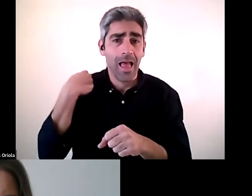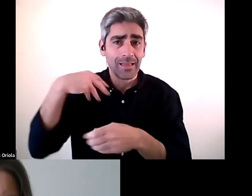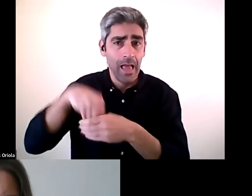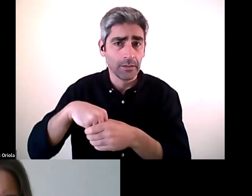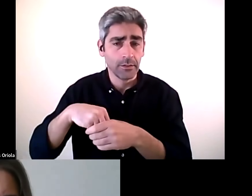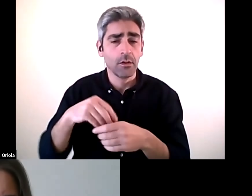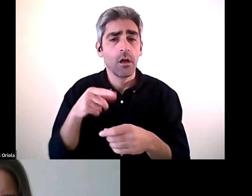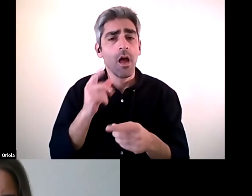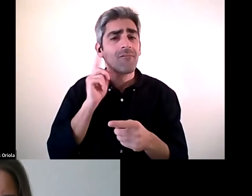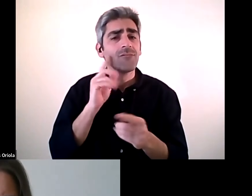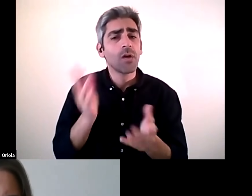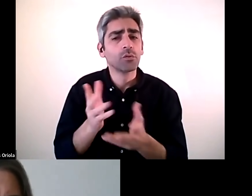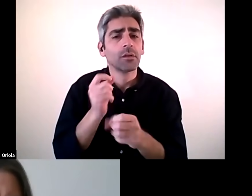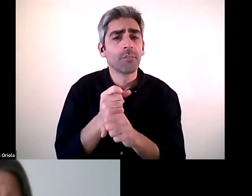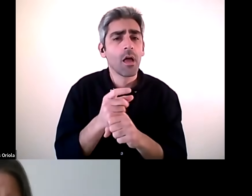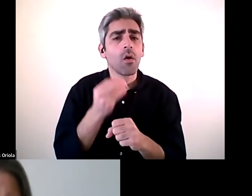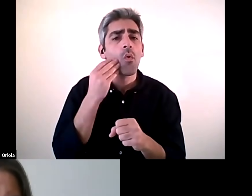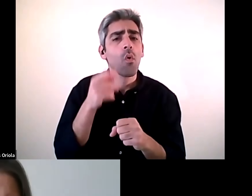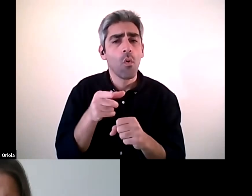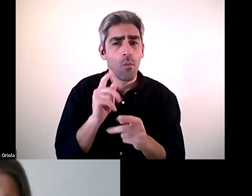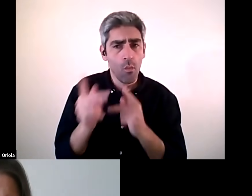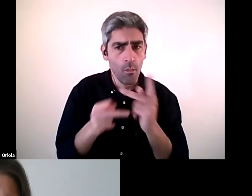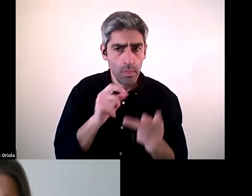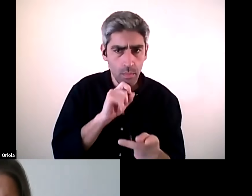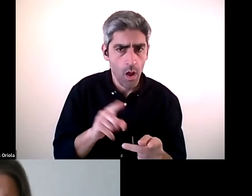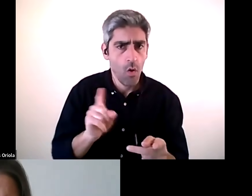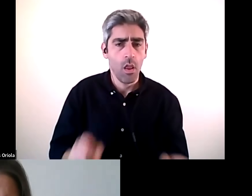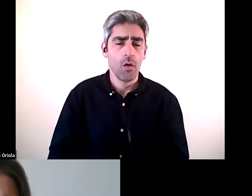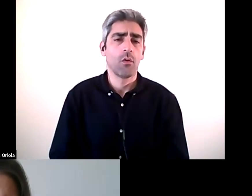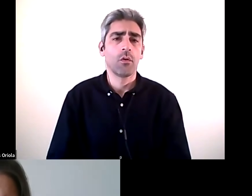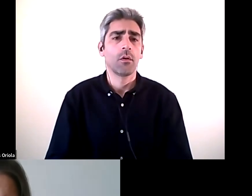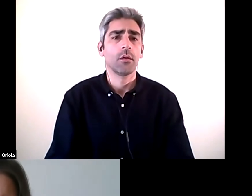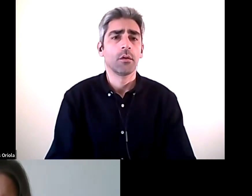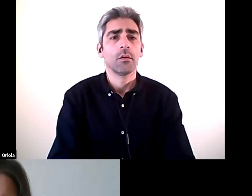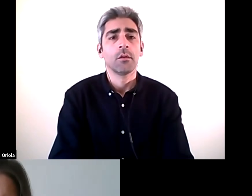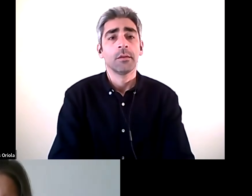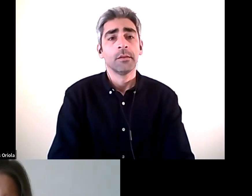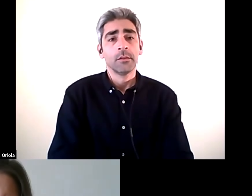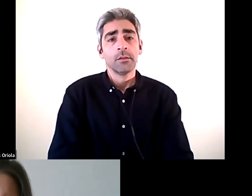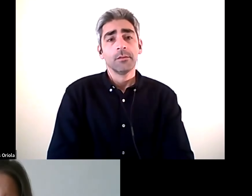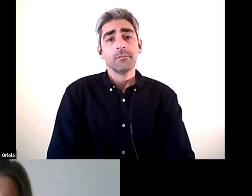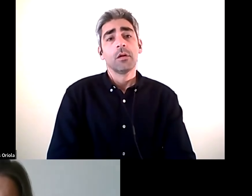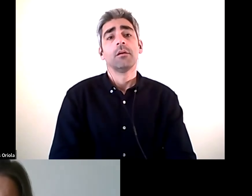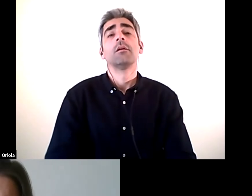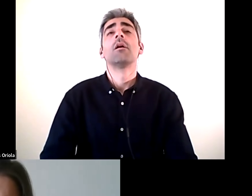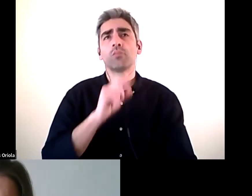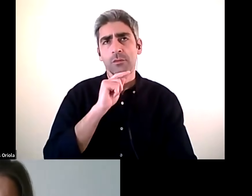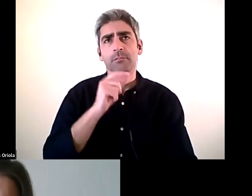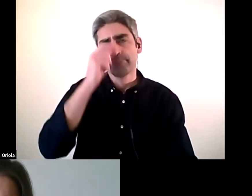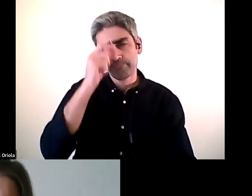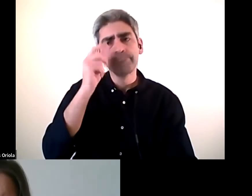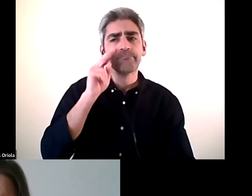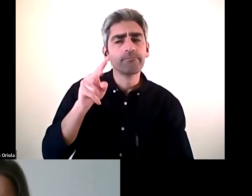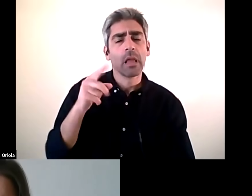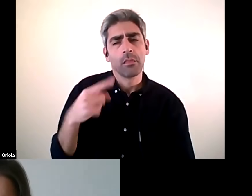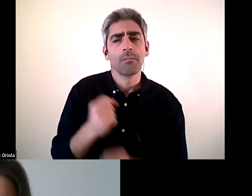valorização do trabalho feito é passível de avaliação? É possível reconhecer-se o